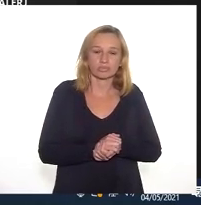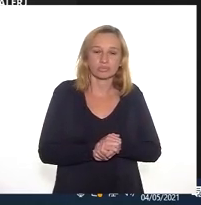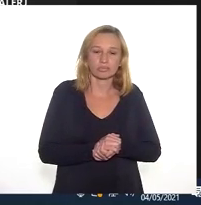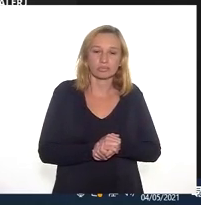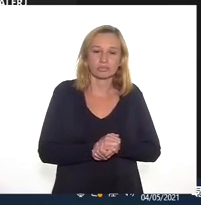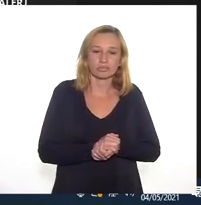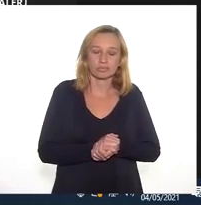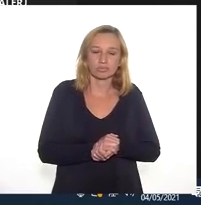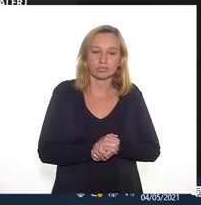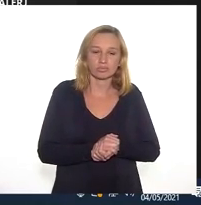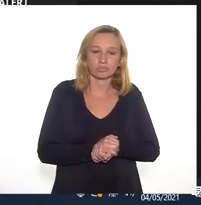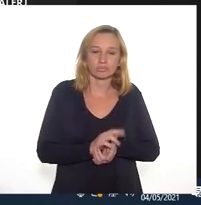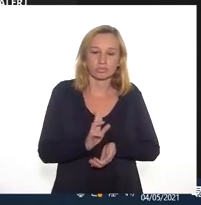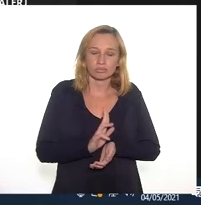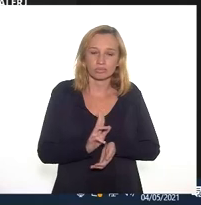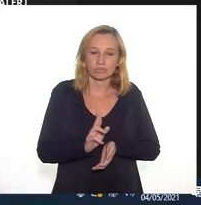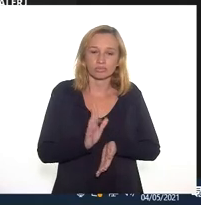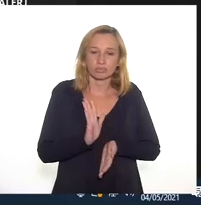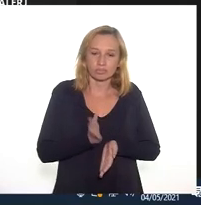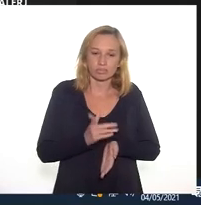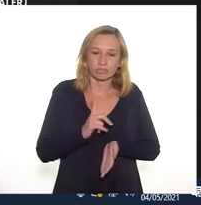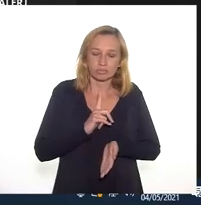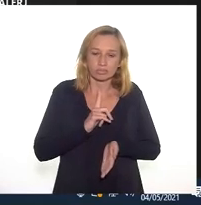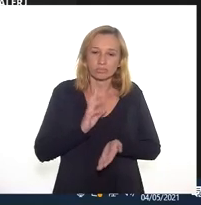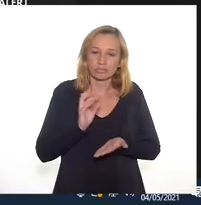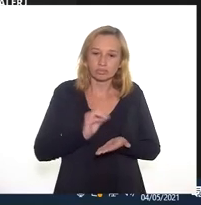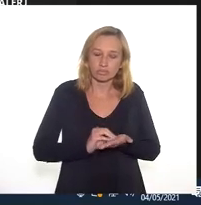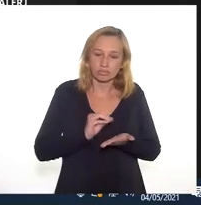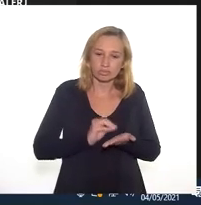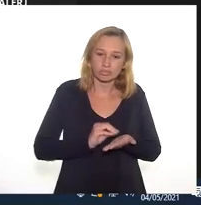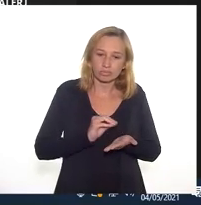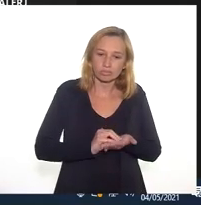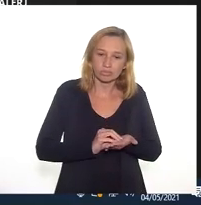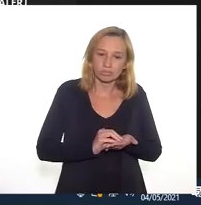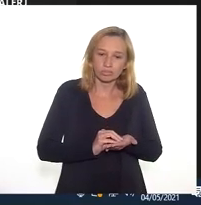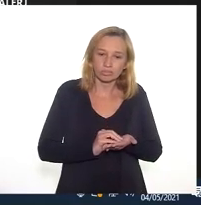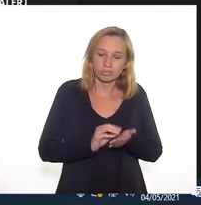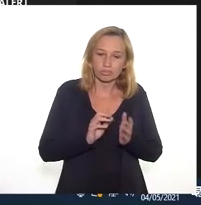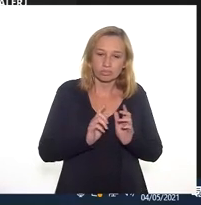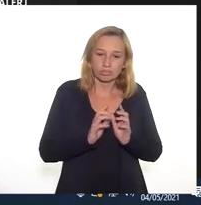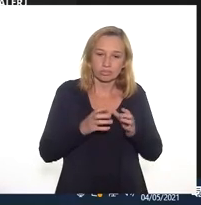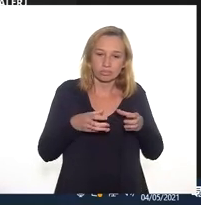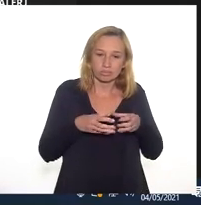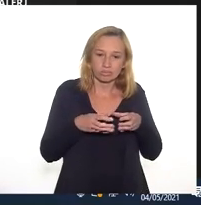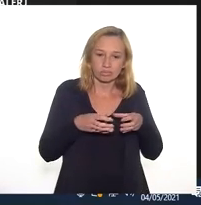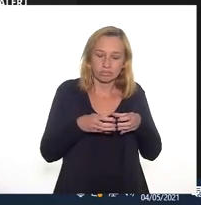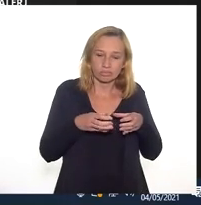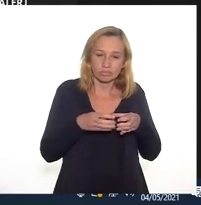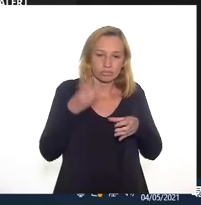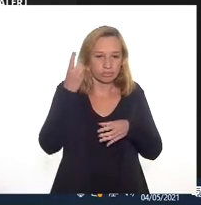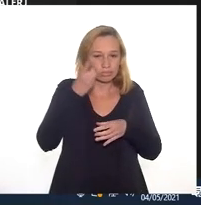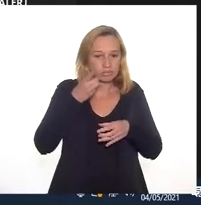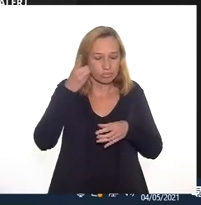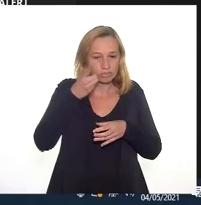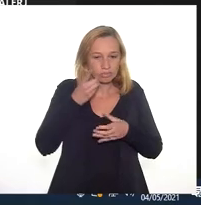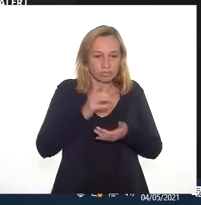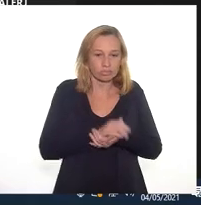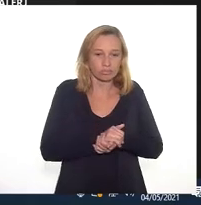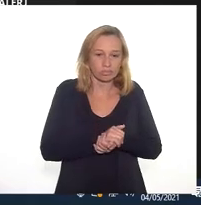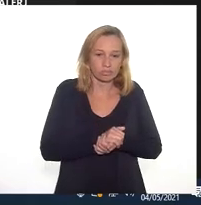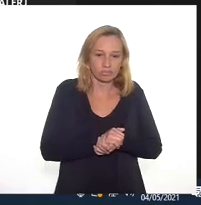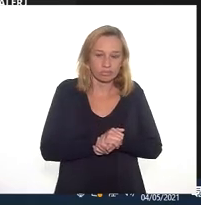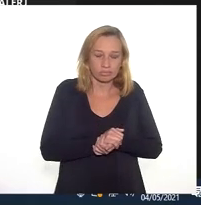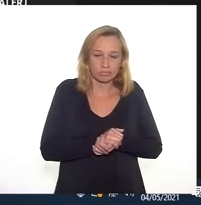que já tem. E o que está faltando, coloca no grupo das deputadas. As deputadas